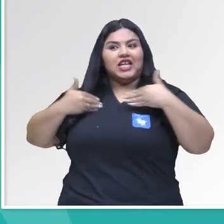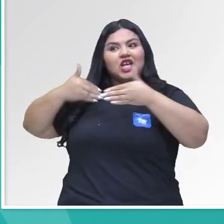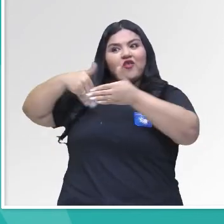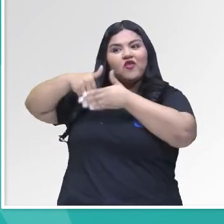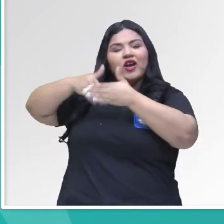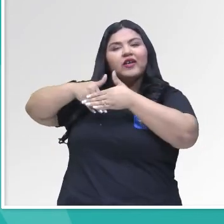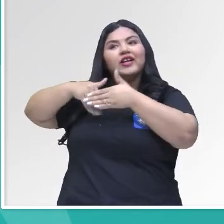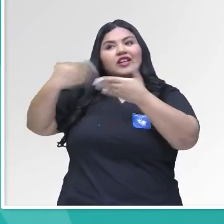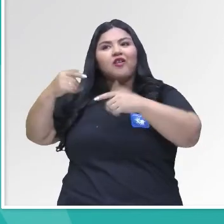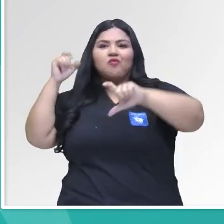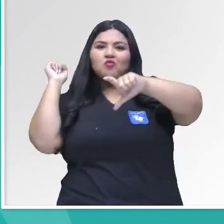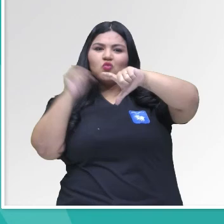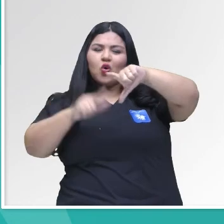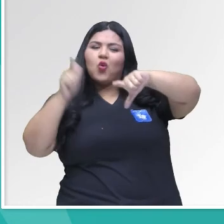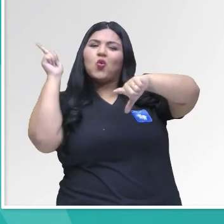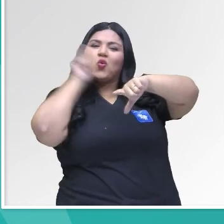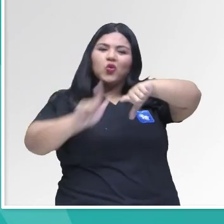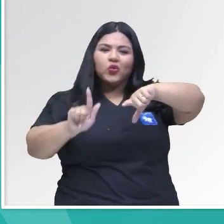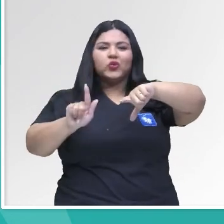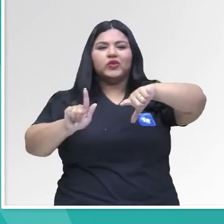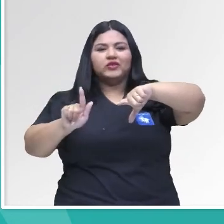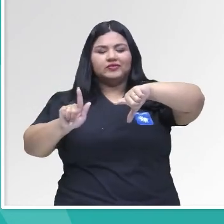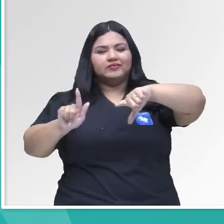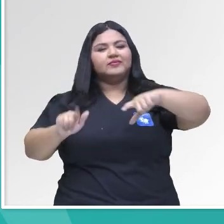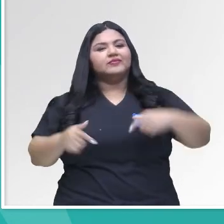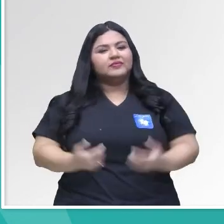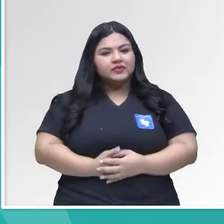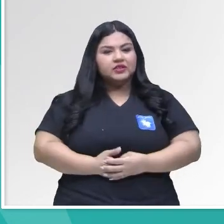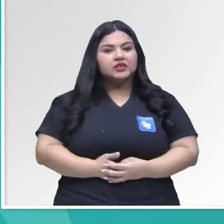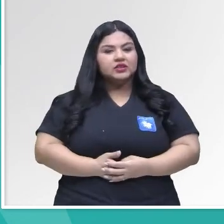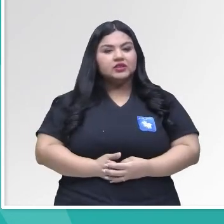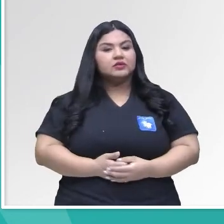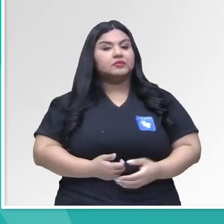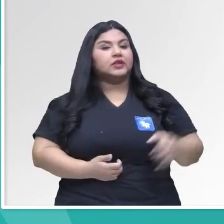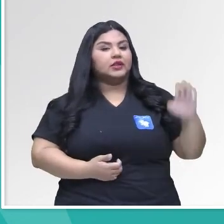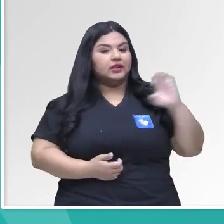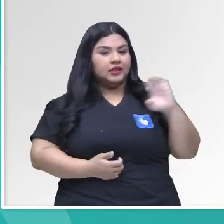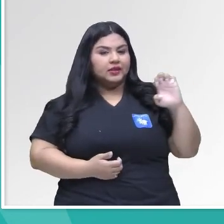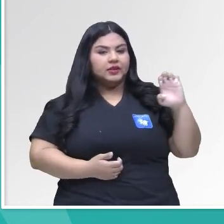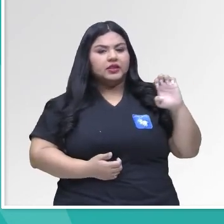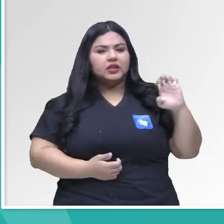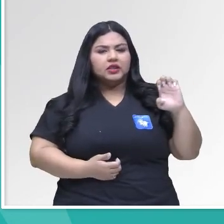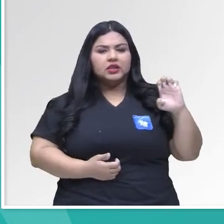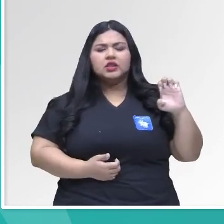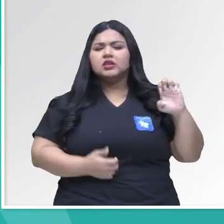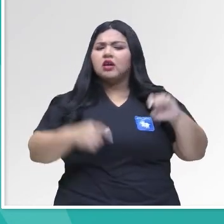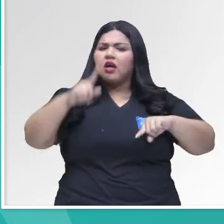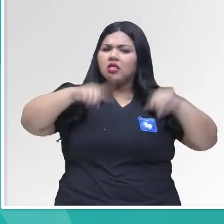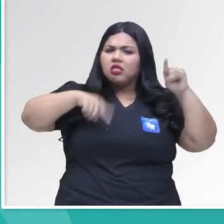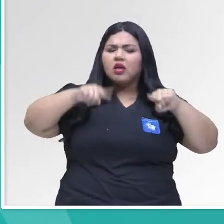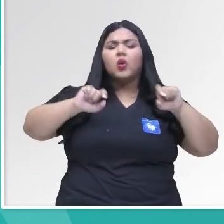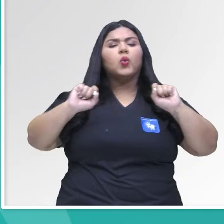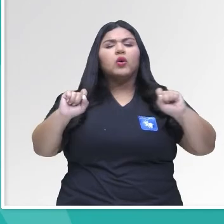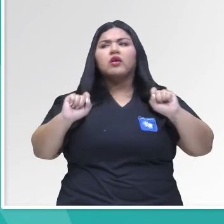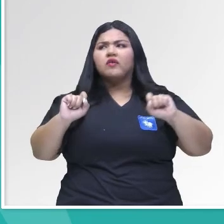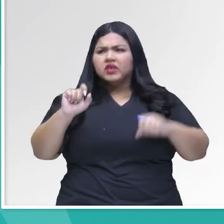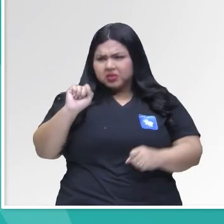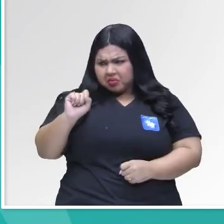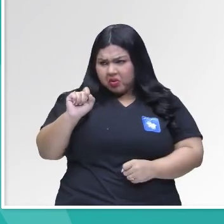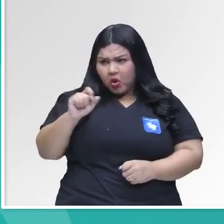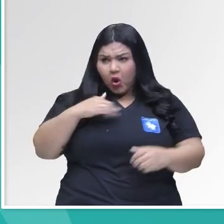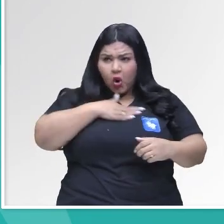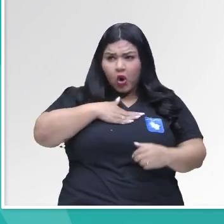gol. Estava muito hábil. E alternância, você gosta de